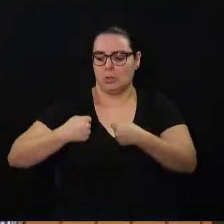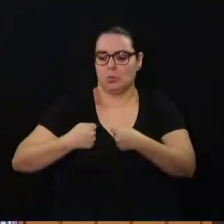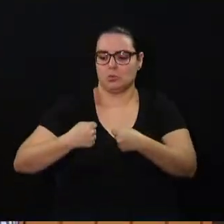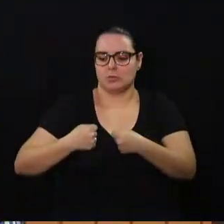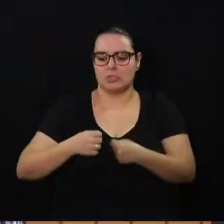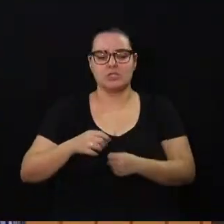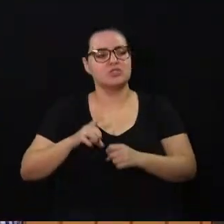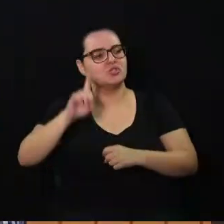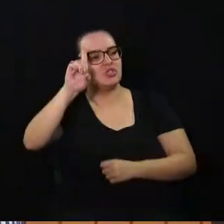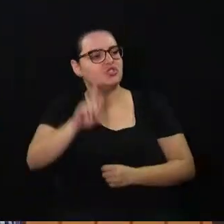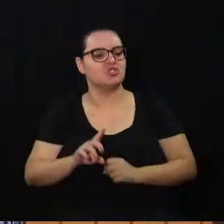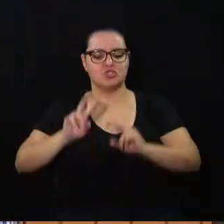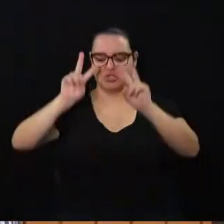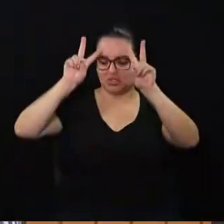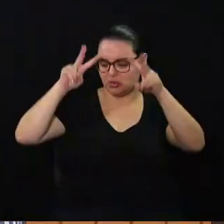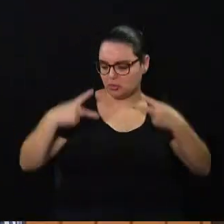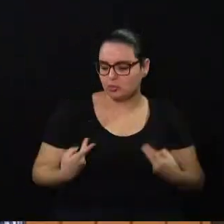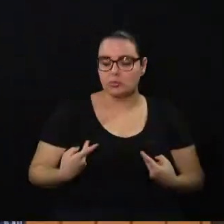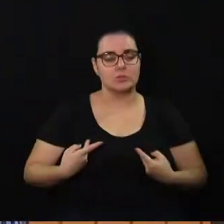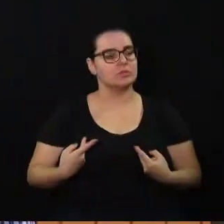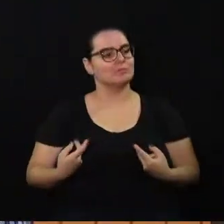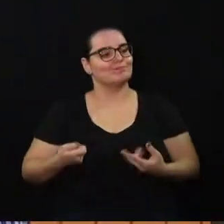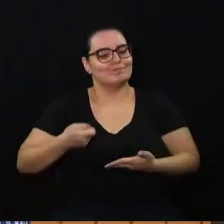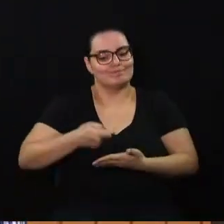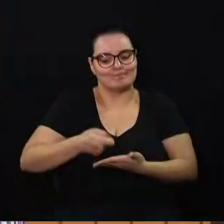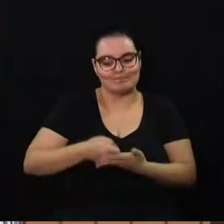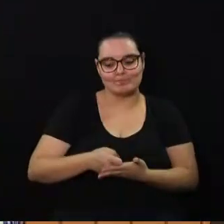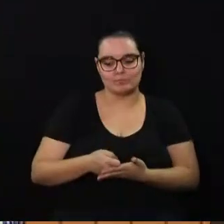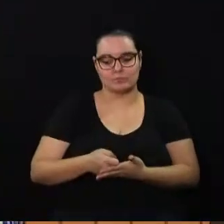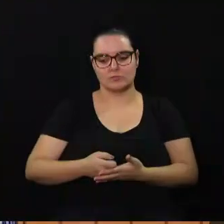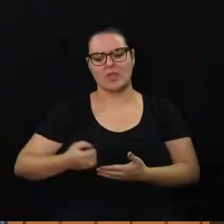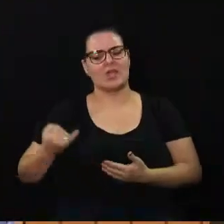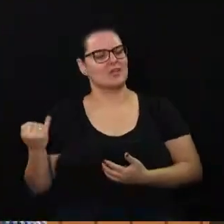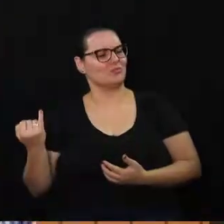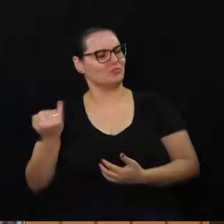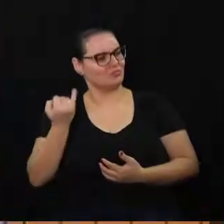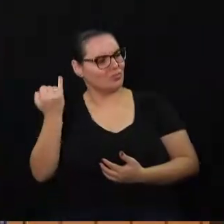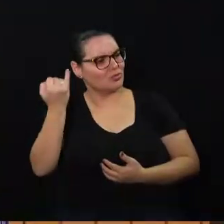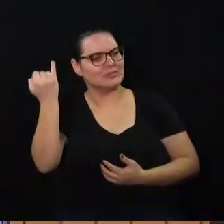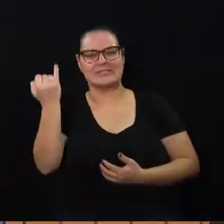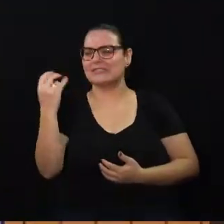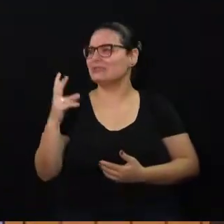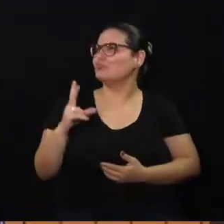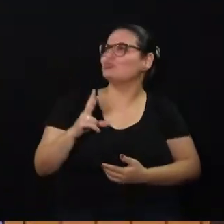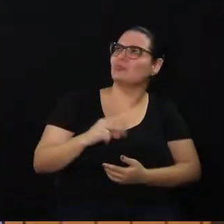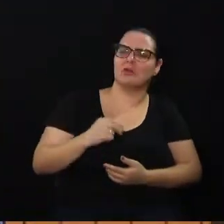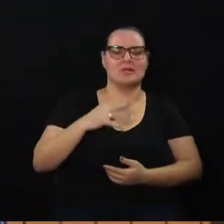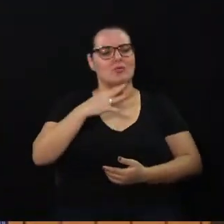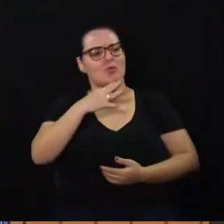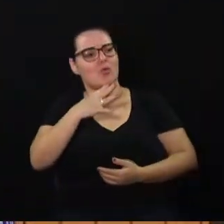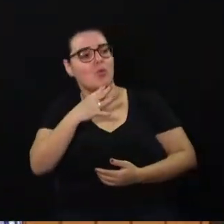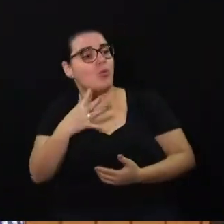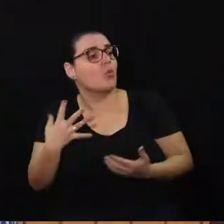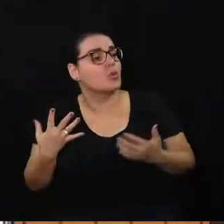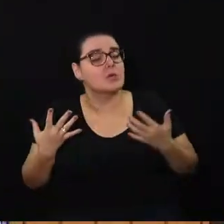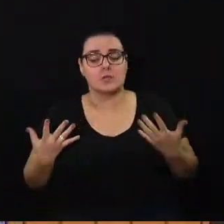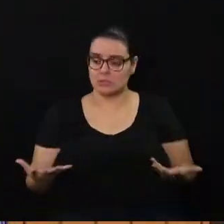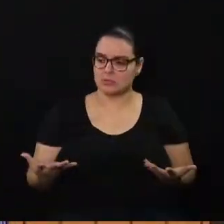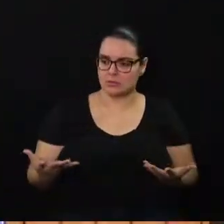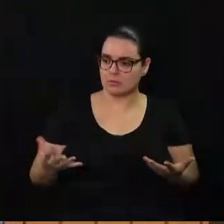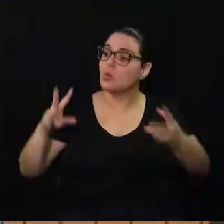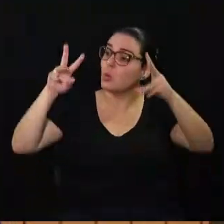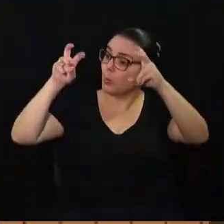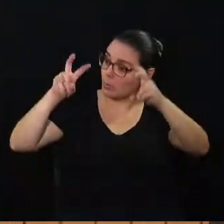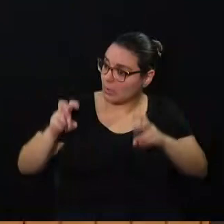humanos a garantia de direito ela é extremamente importante a gente conhecer é este